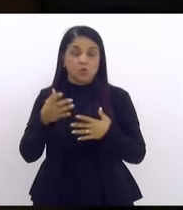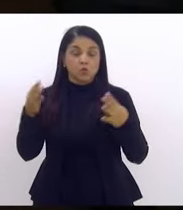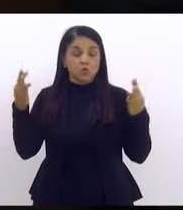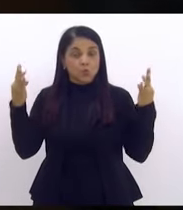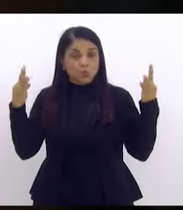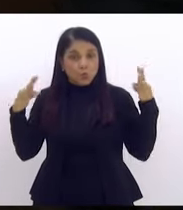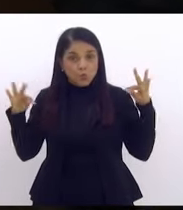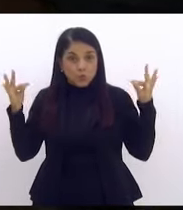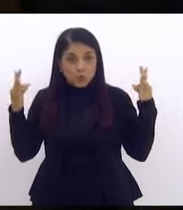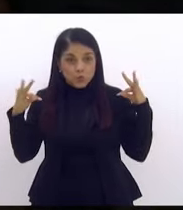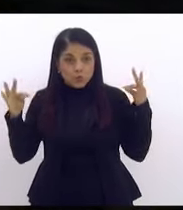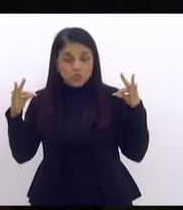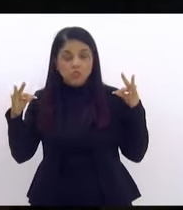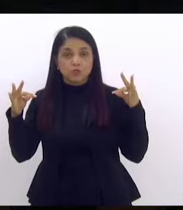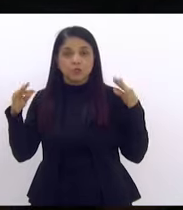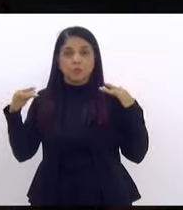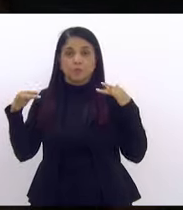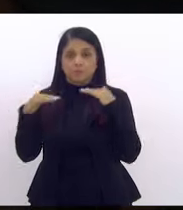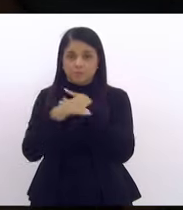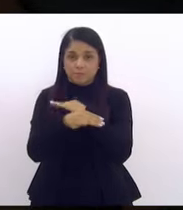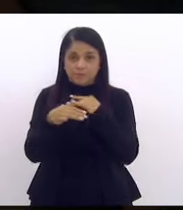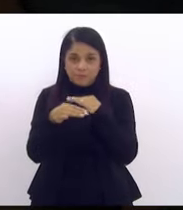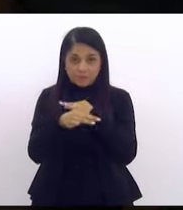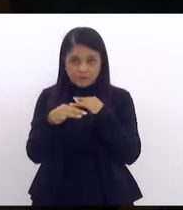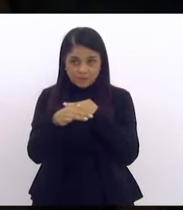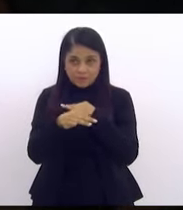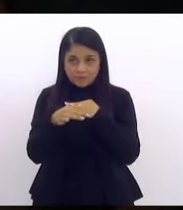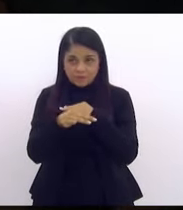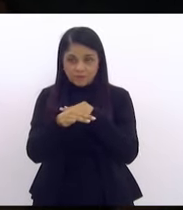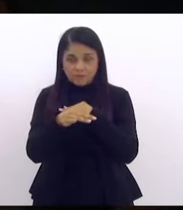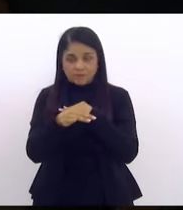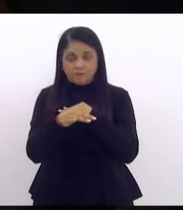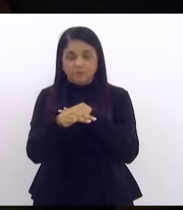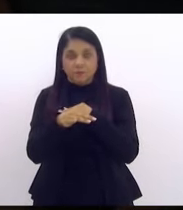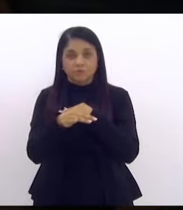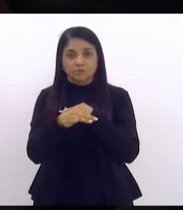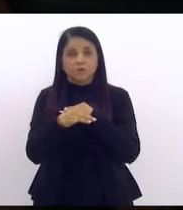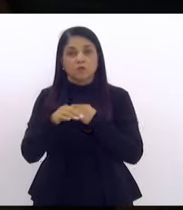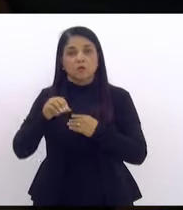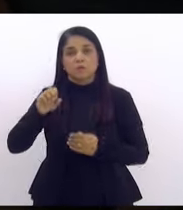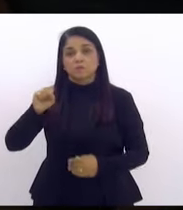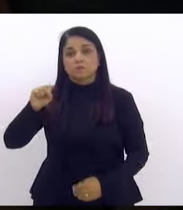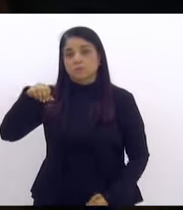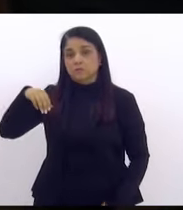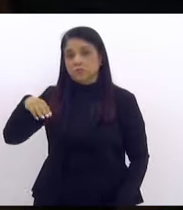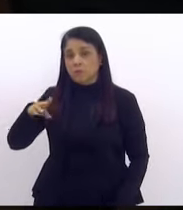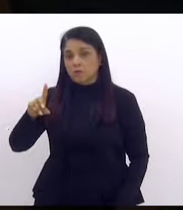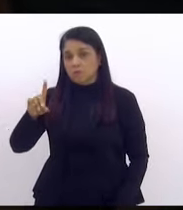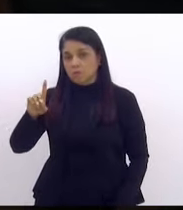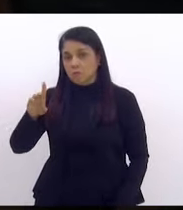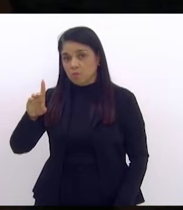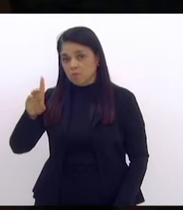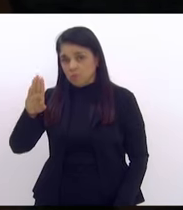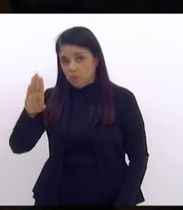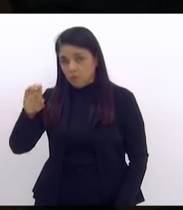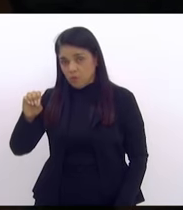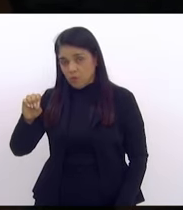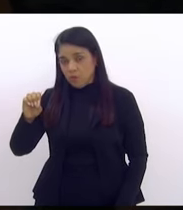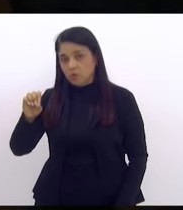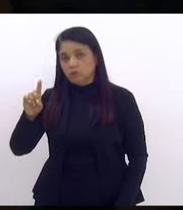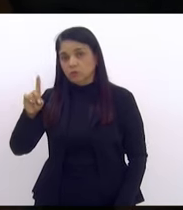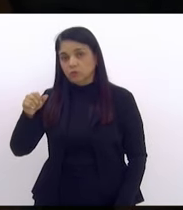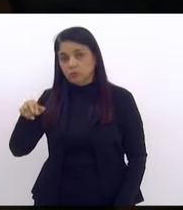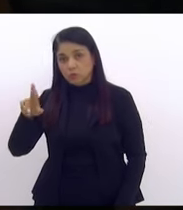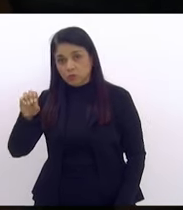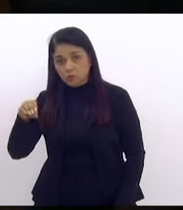turismo para todas as cidades, e não só com relação ao sambódromo, né, seja estimulado durante o carnaval. E